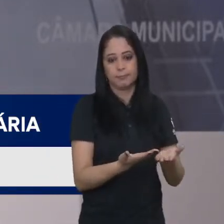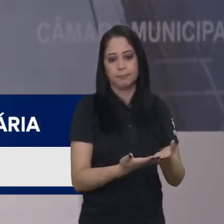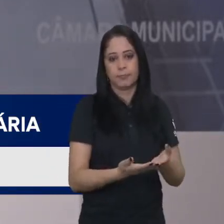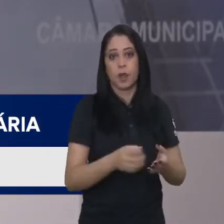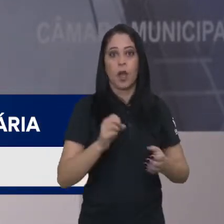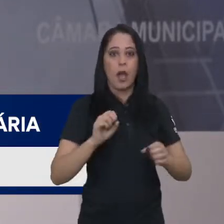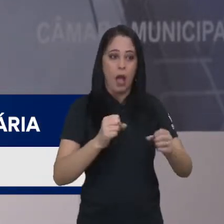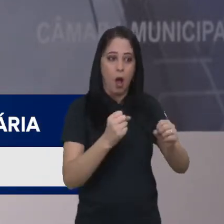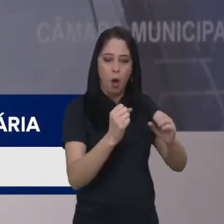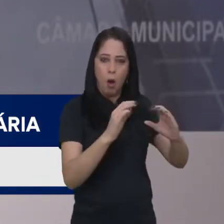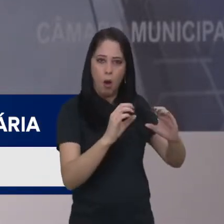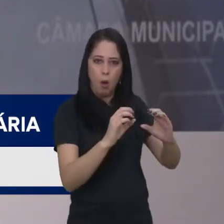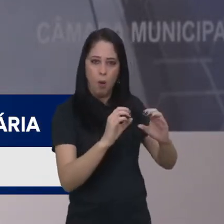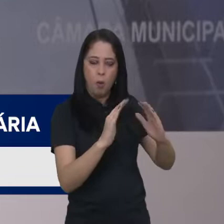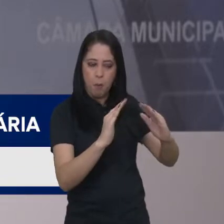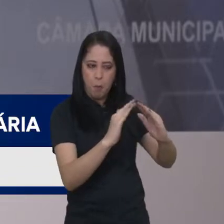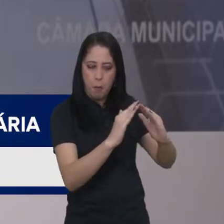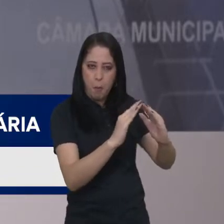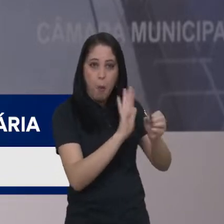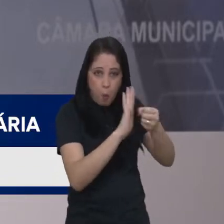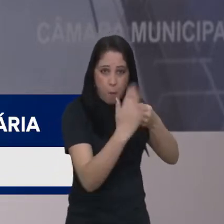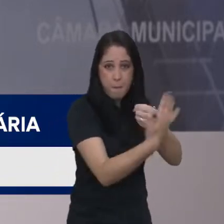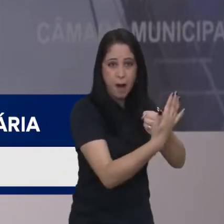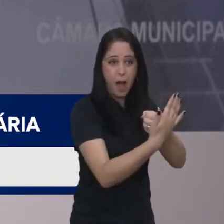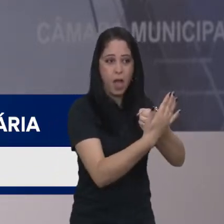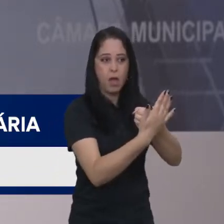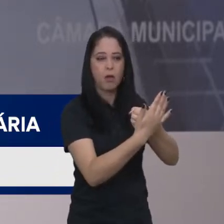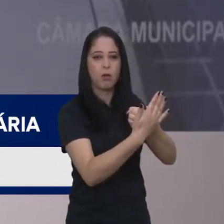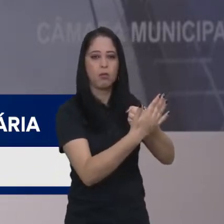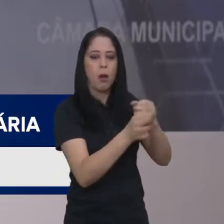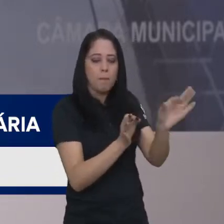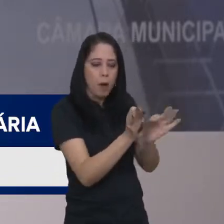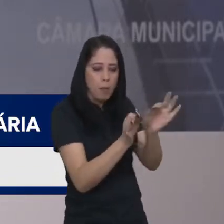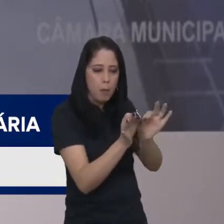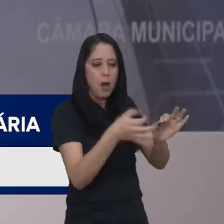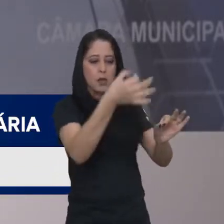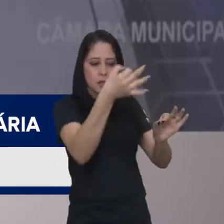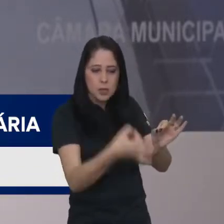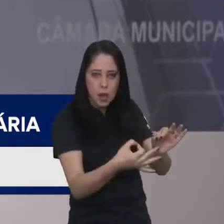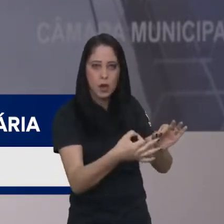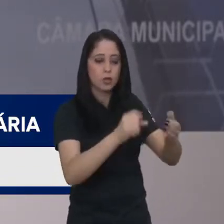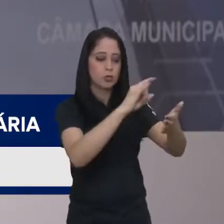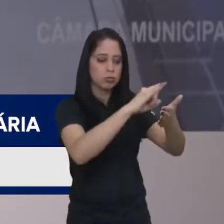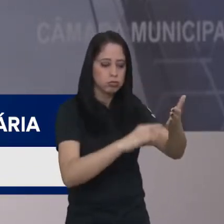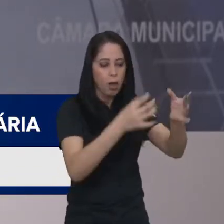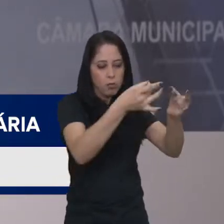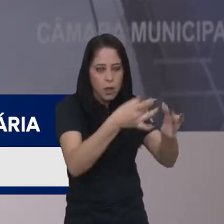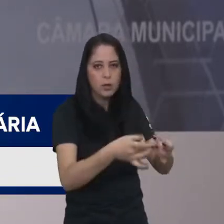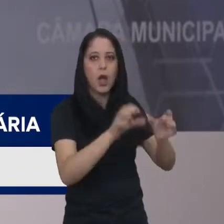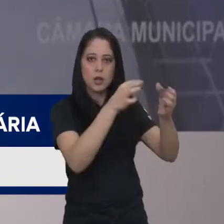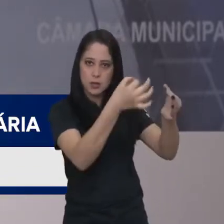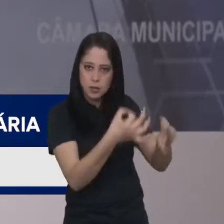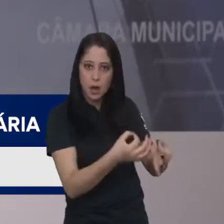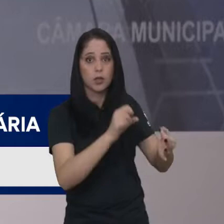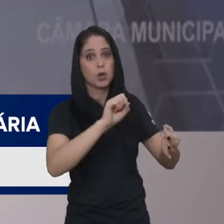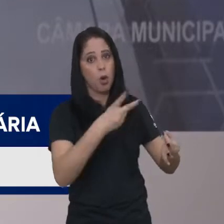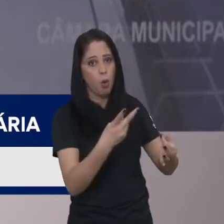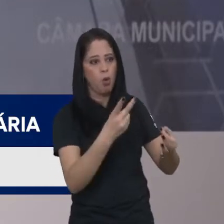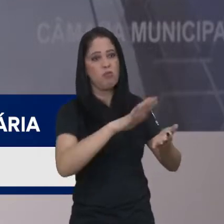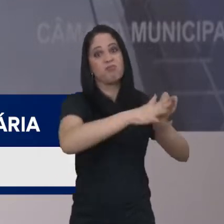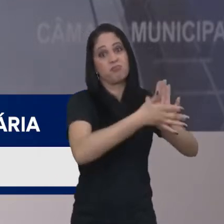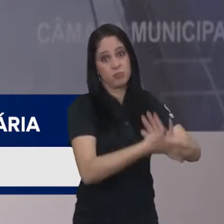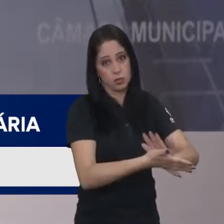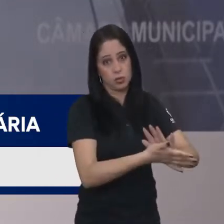Deixar isso muito claro. Ou eu vou congelar, porque não tem condições de regularizar. Ou eu vou congelar para regularizar esse bairro. E aí eu vou fazer um